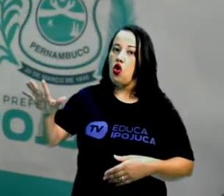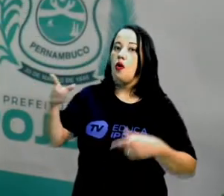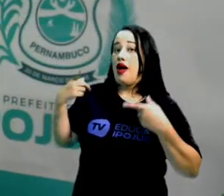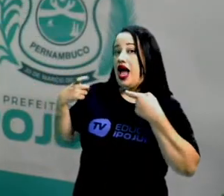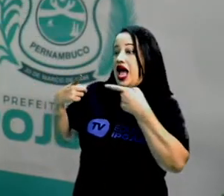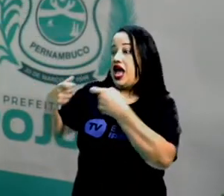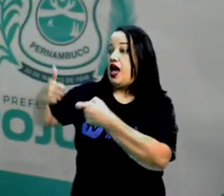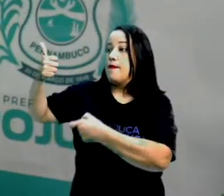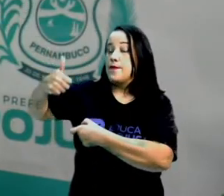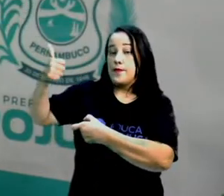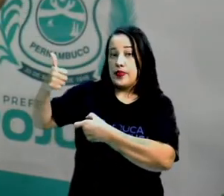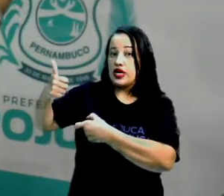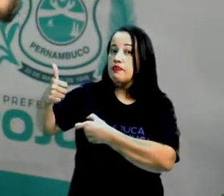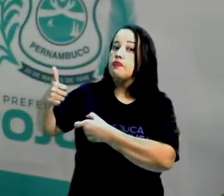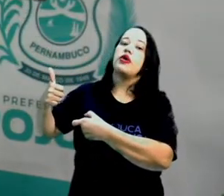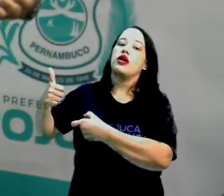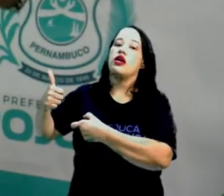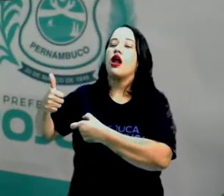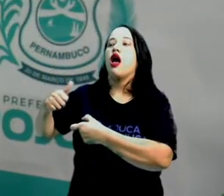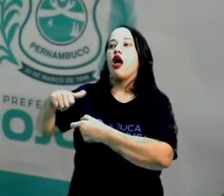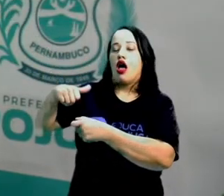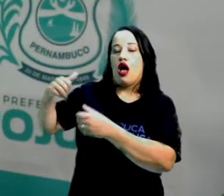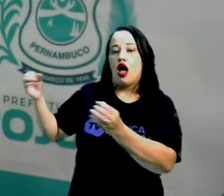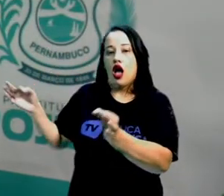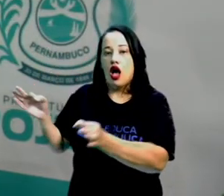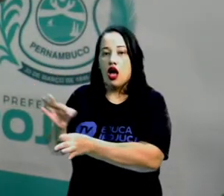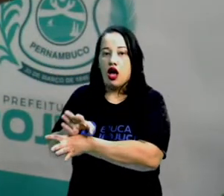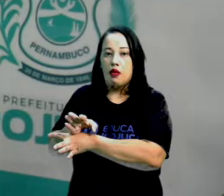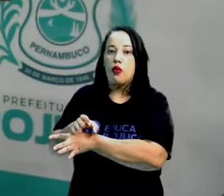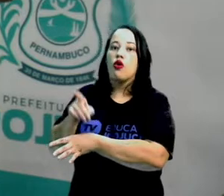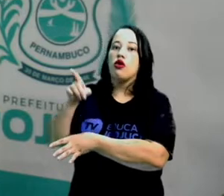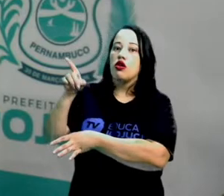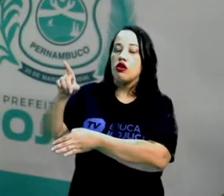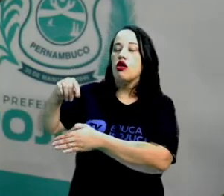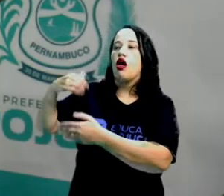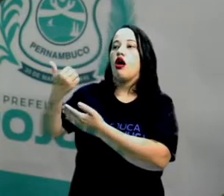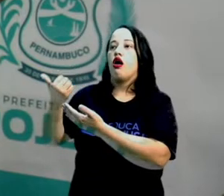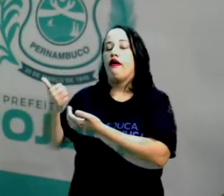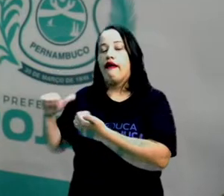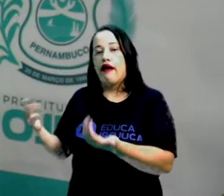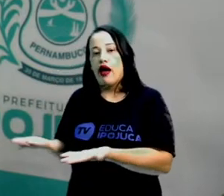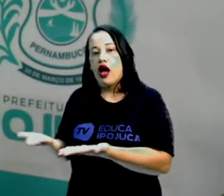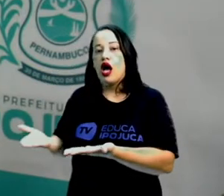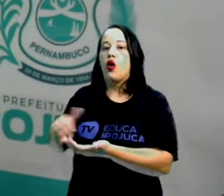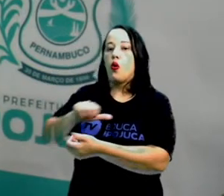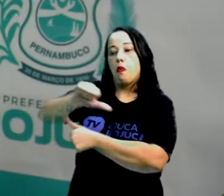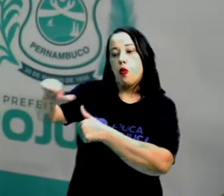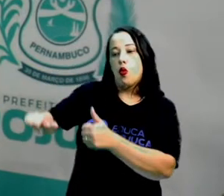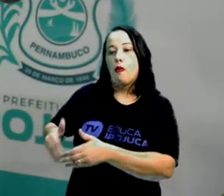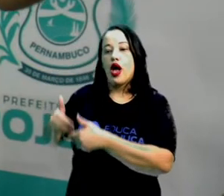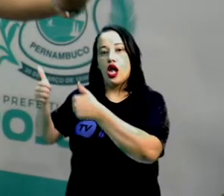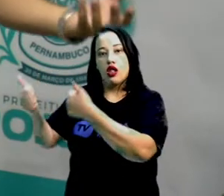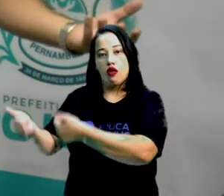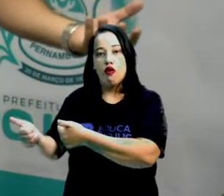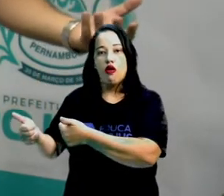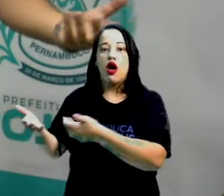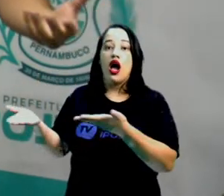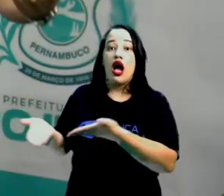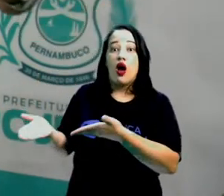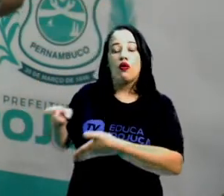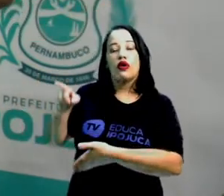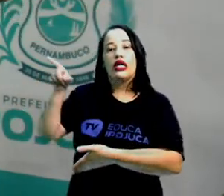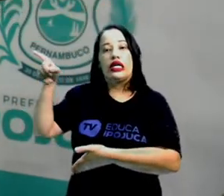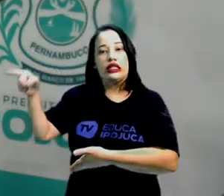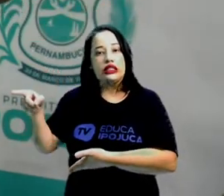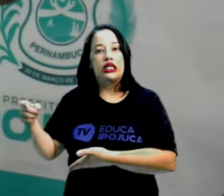se reconstruindo. E quando a Europa se reconstrói, ela deixa de precisar dos produtos dos Estados Unidos.